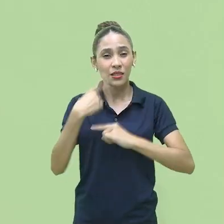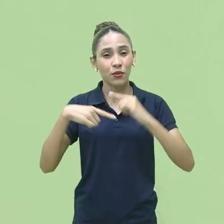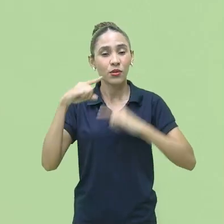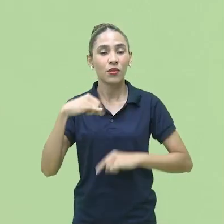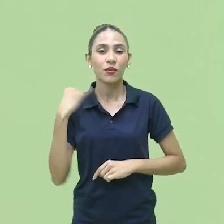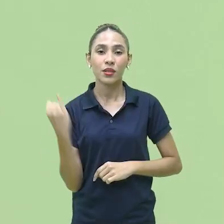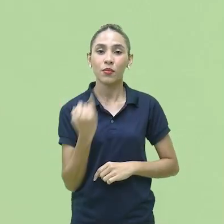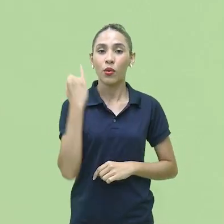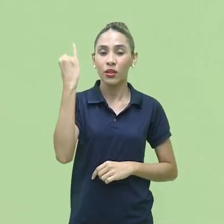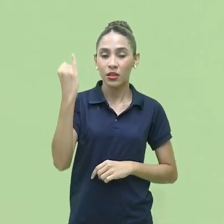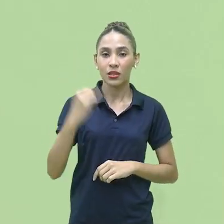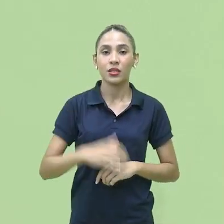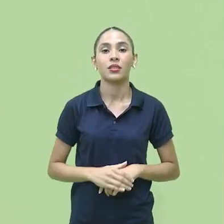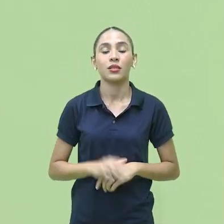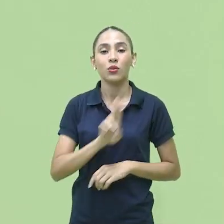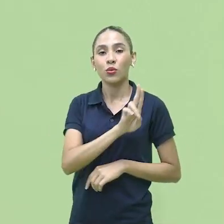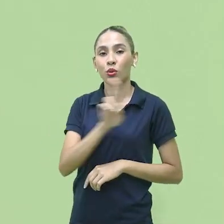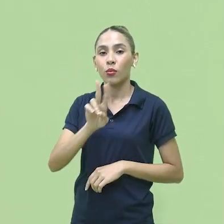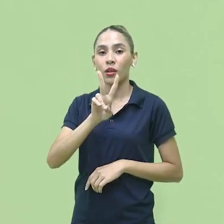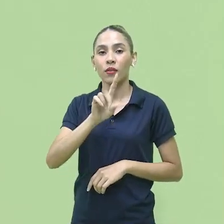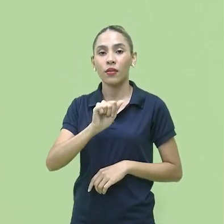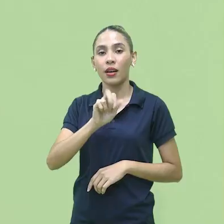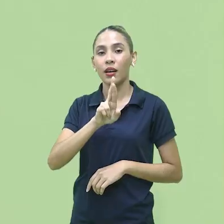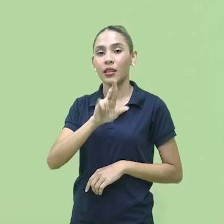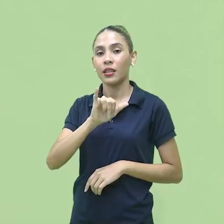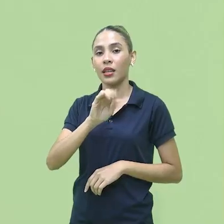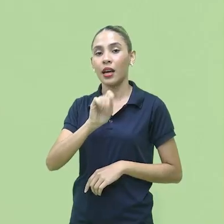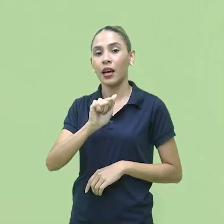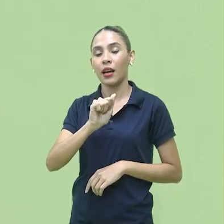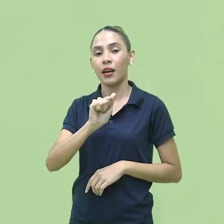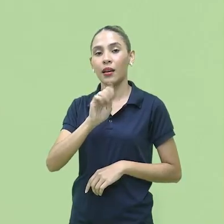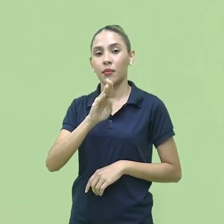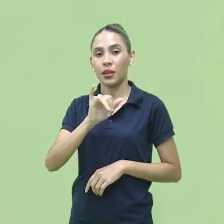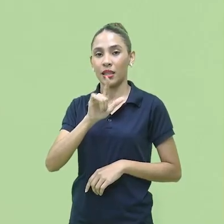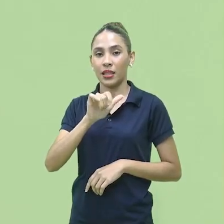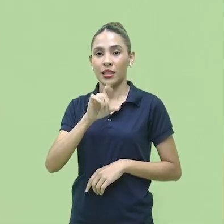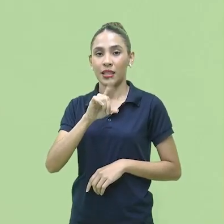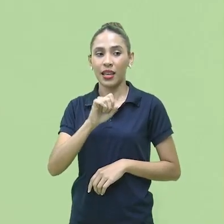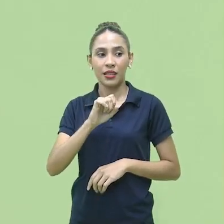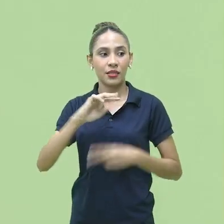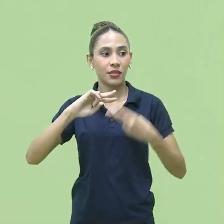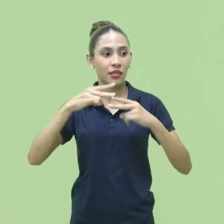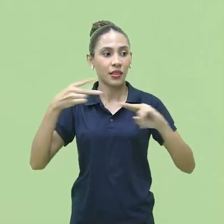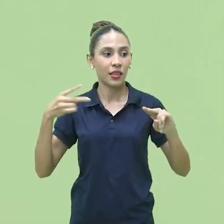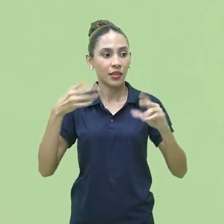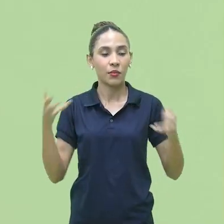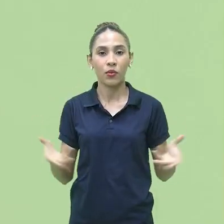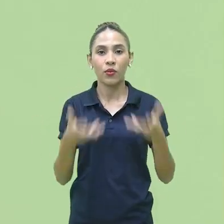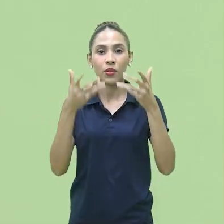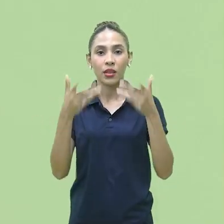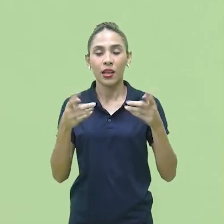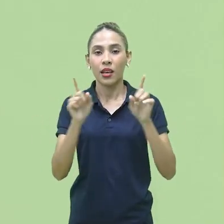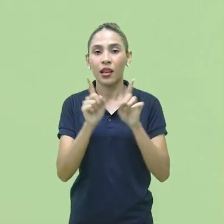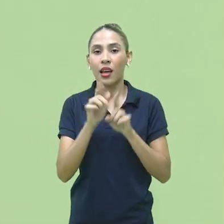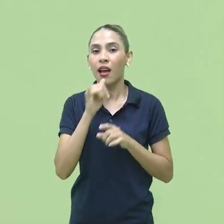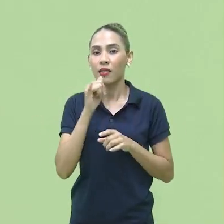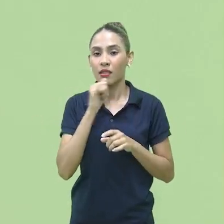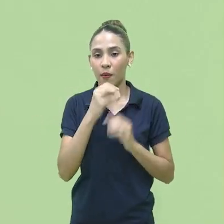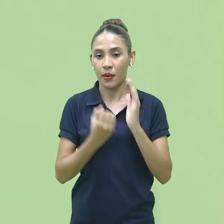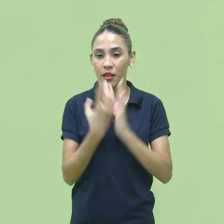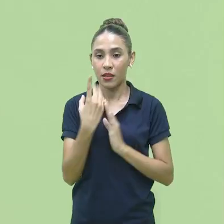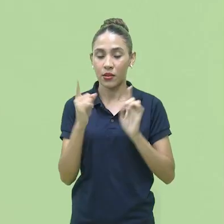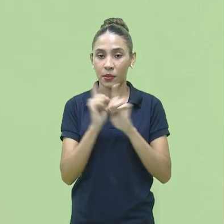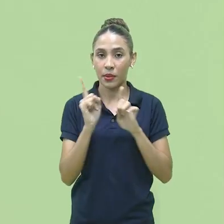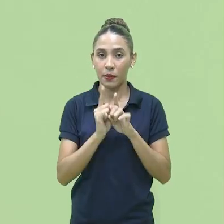muito importante que se chama variabilidade genética. Vai promover o quê? A formação de indivíduos com